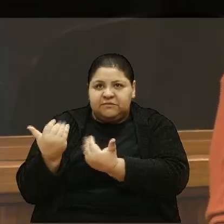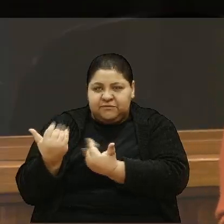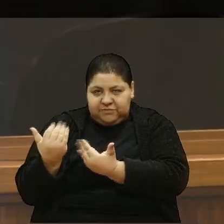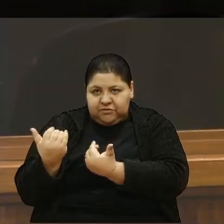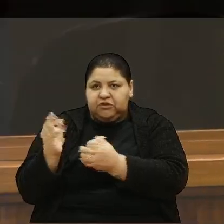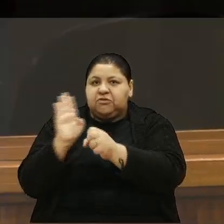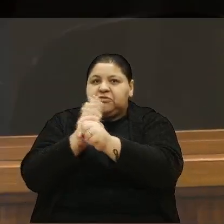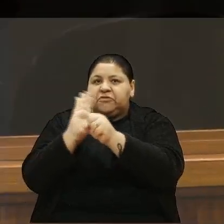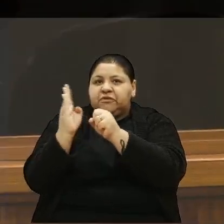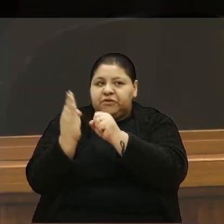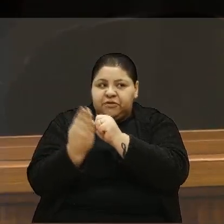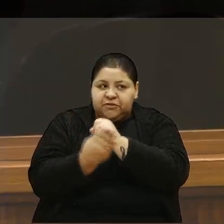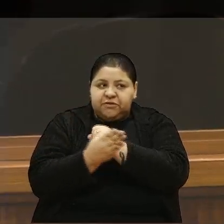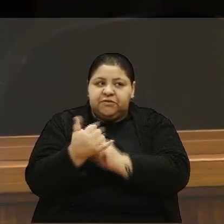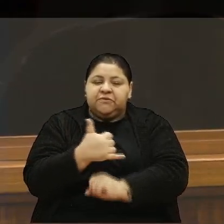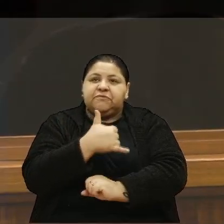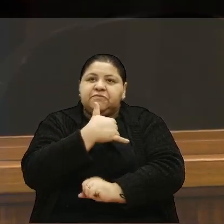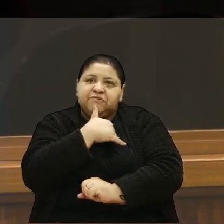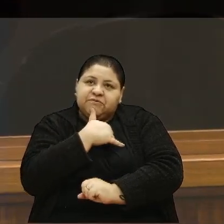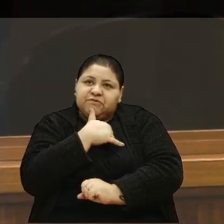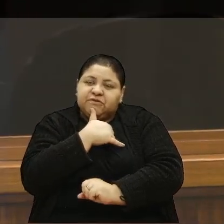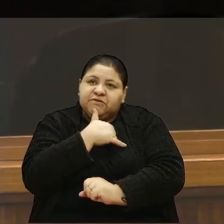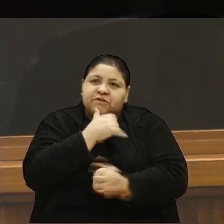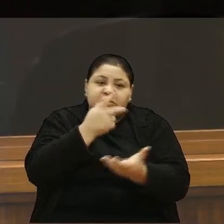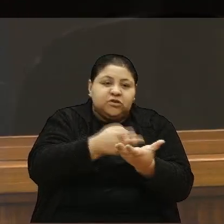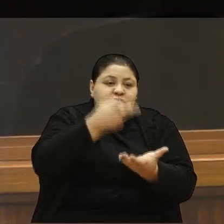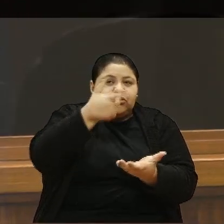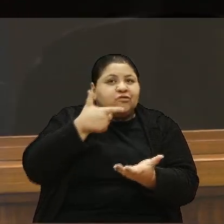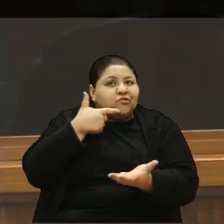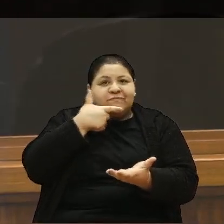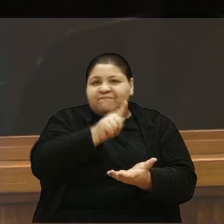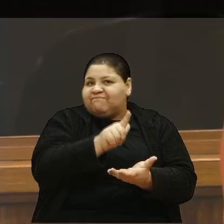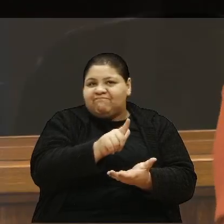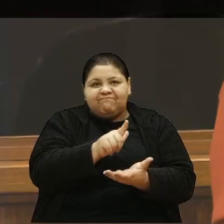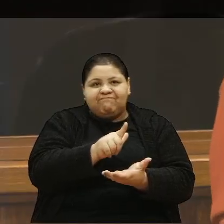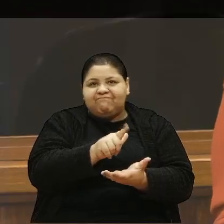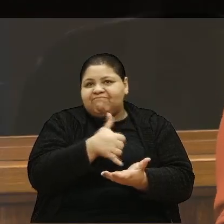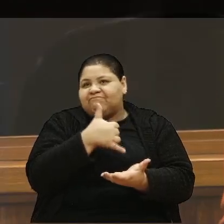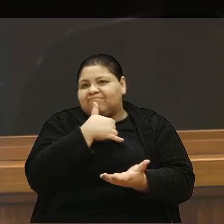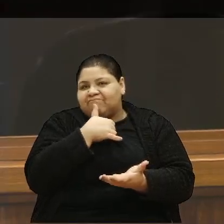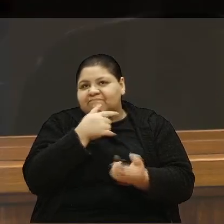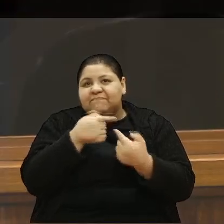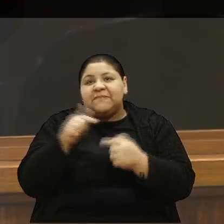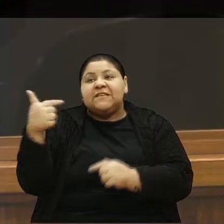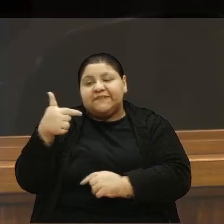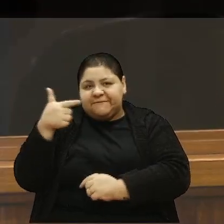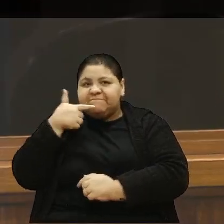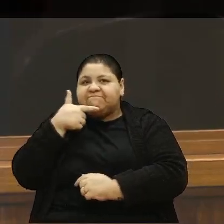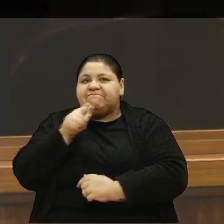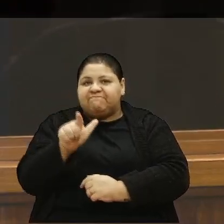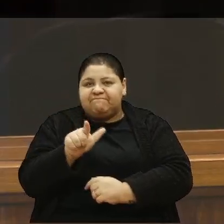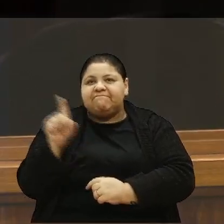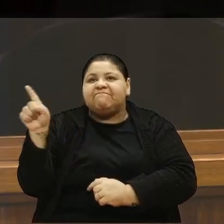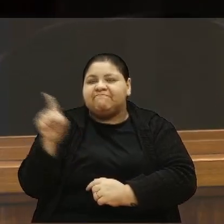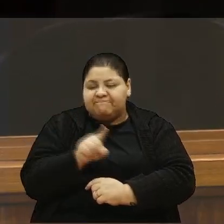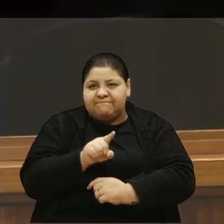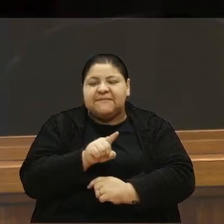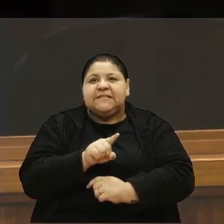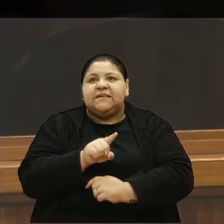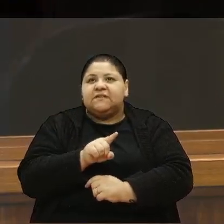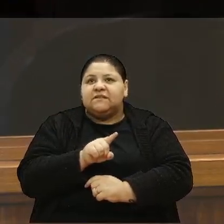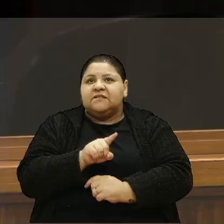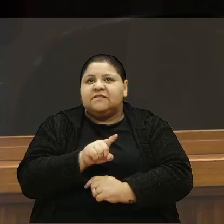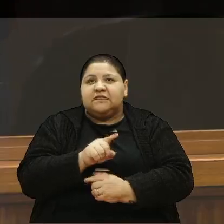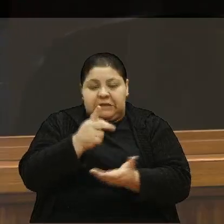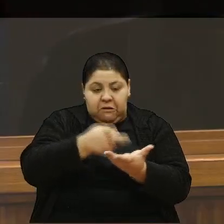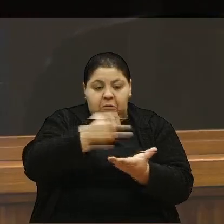de Queiroz. Infelizmente, o título de campeã não veio, mas vice-campeã é um grande